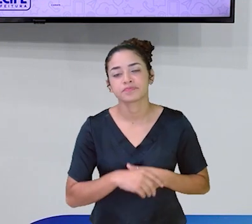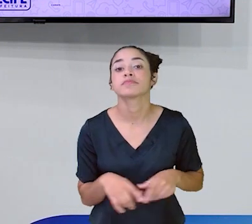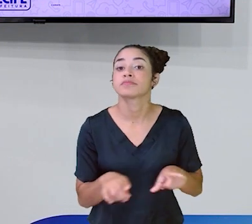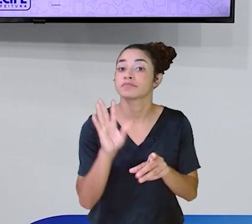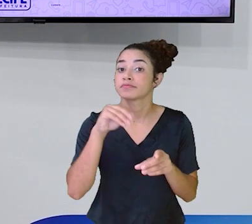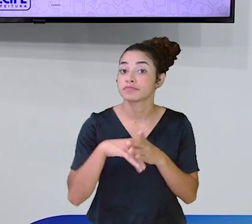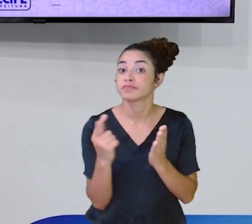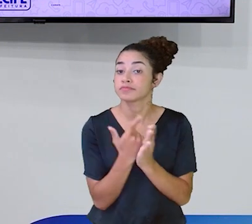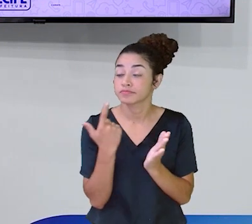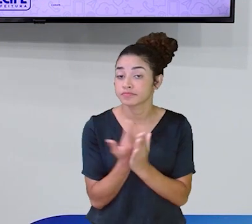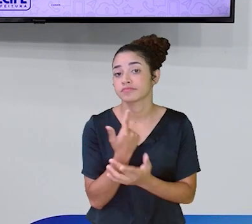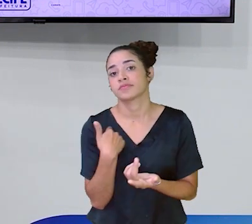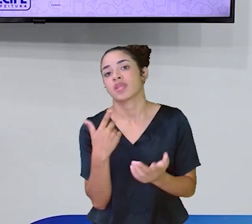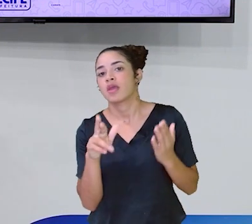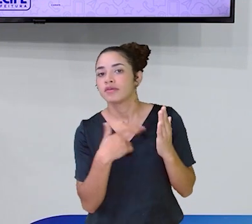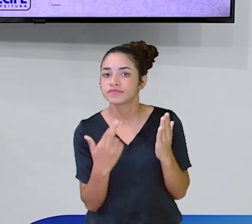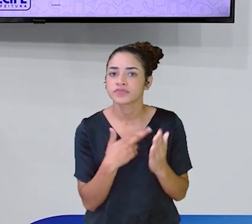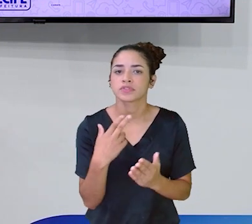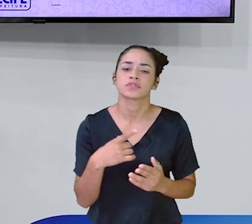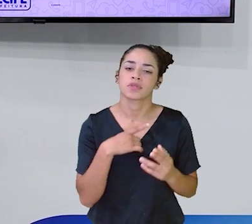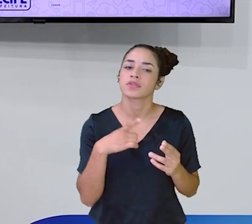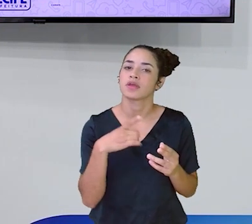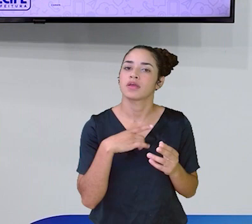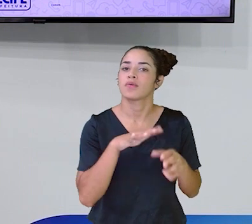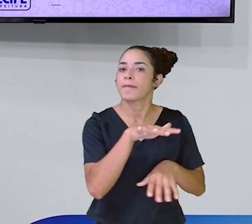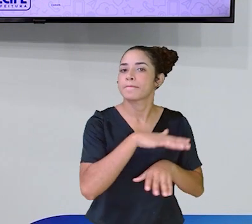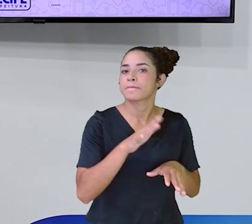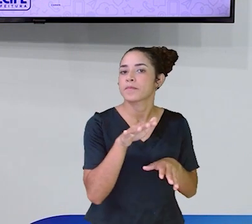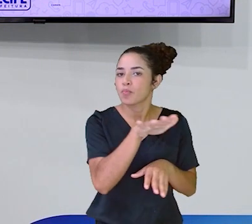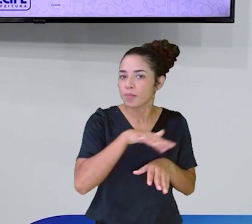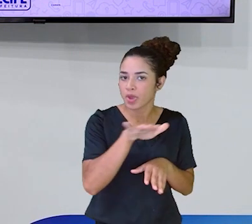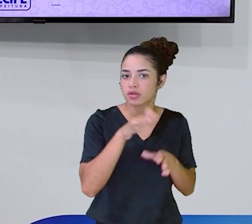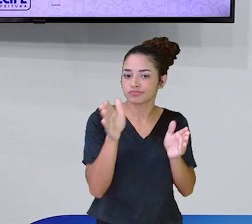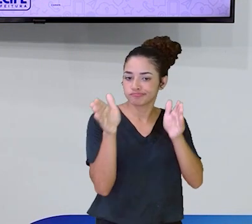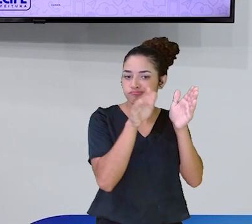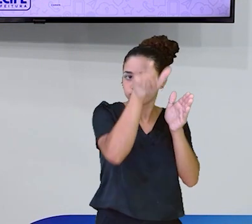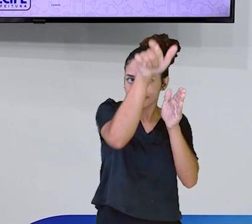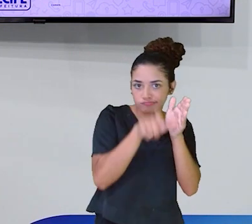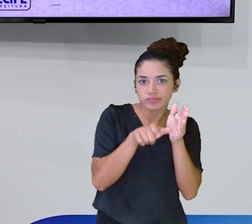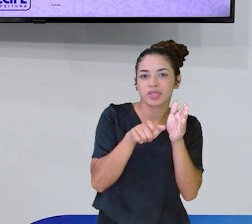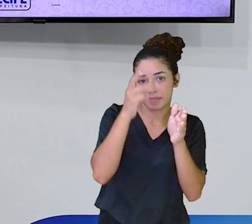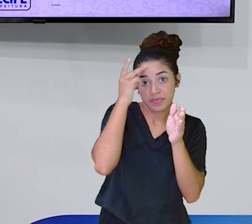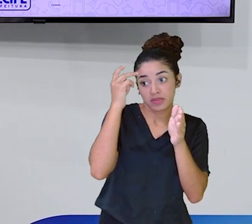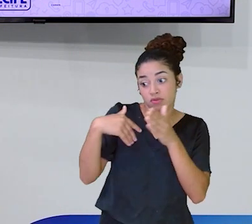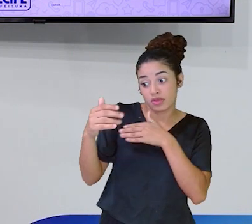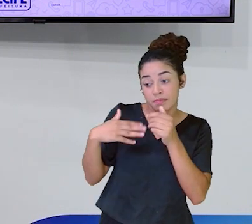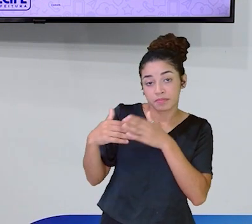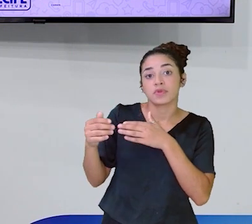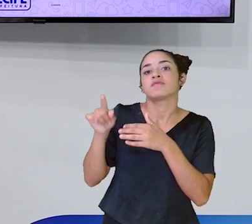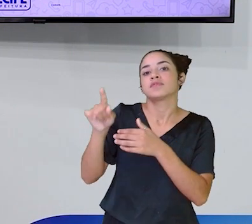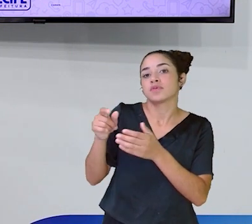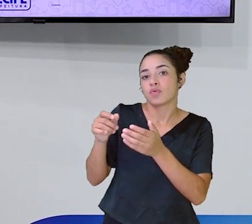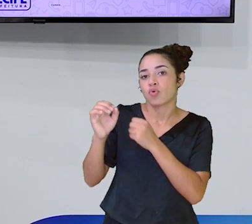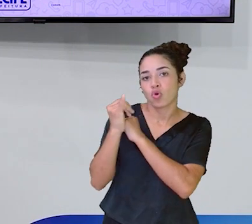jornais, revistas cedem esse espaço ali para cronistas escrever alguma crônica do dia a dia,